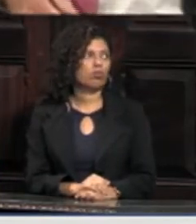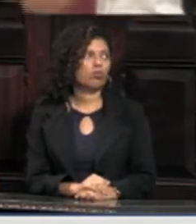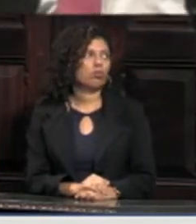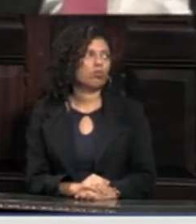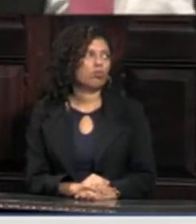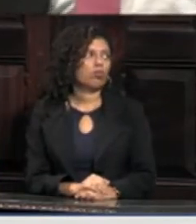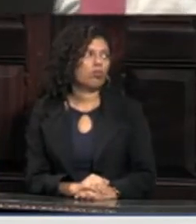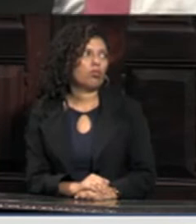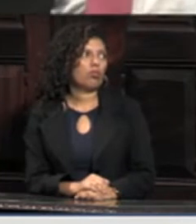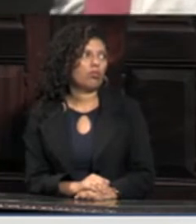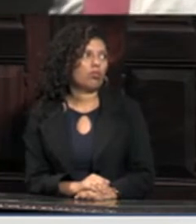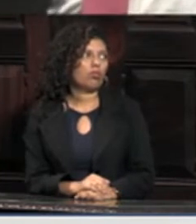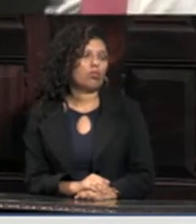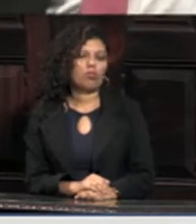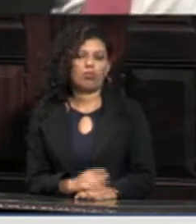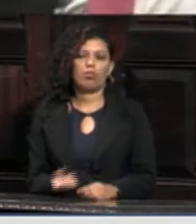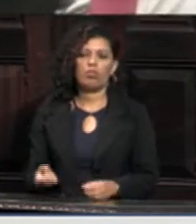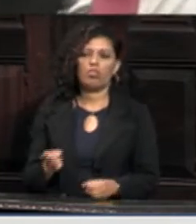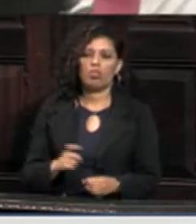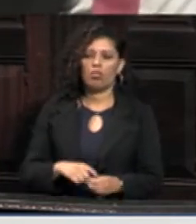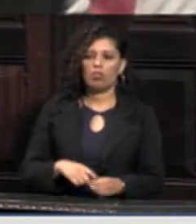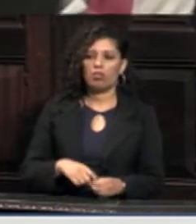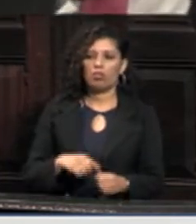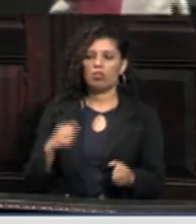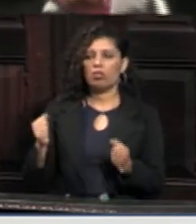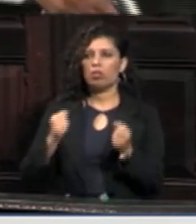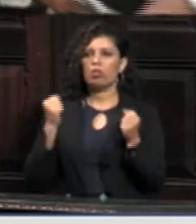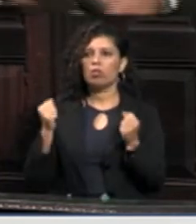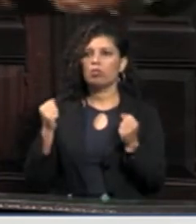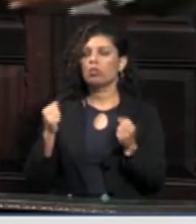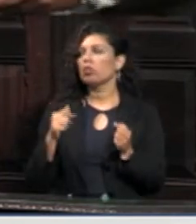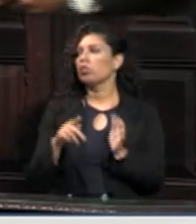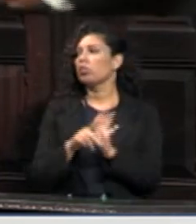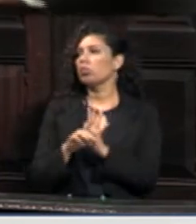Restabelecido o conceito autoral do projeto.